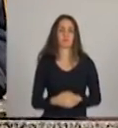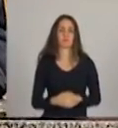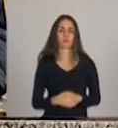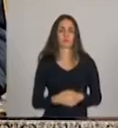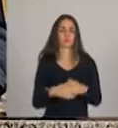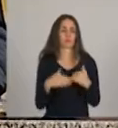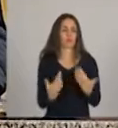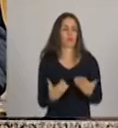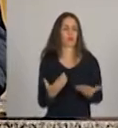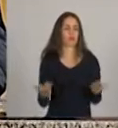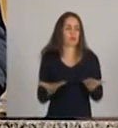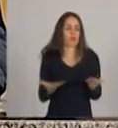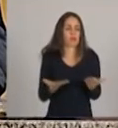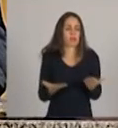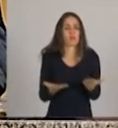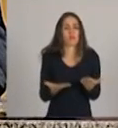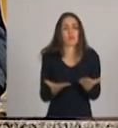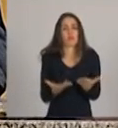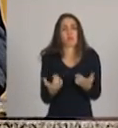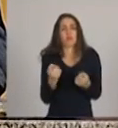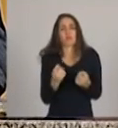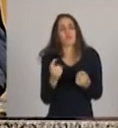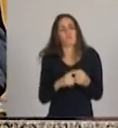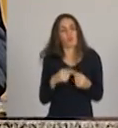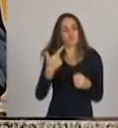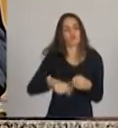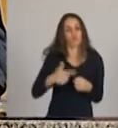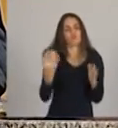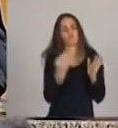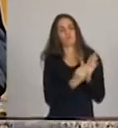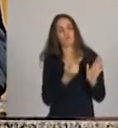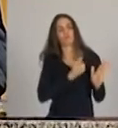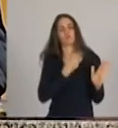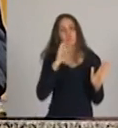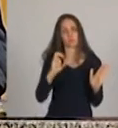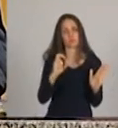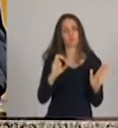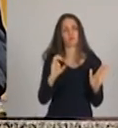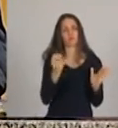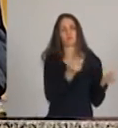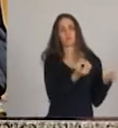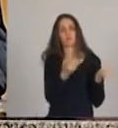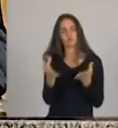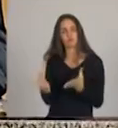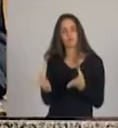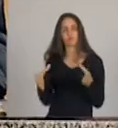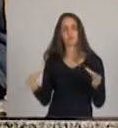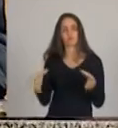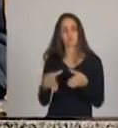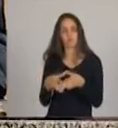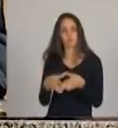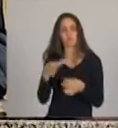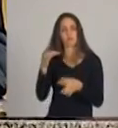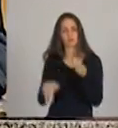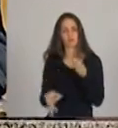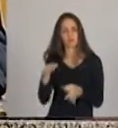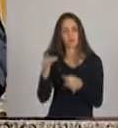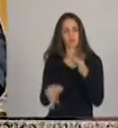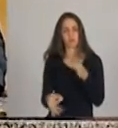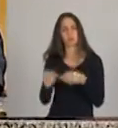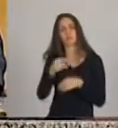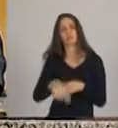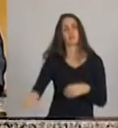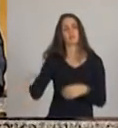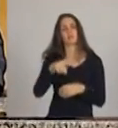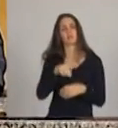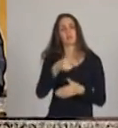Então eu vou voltar com o item 5 de novo na pauta e vou encaminhar para a Comissão de Justiça